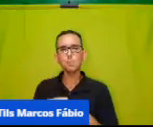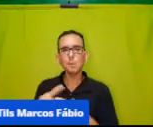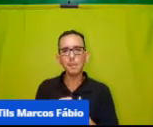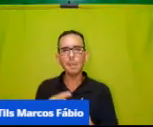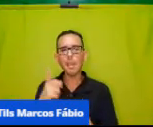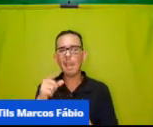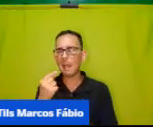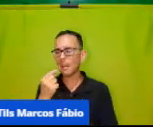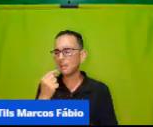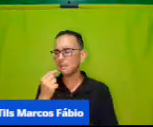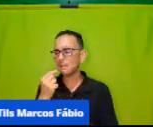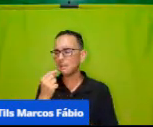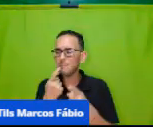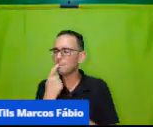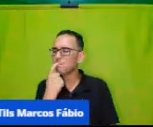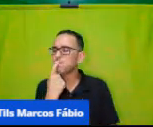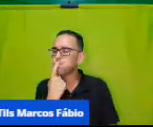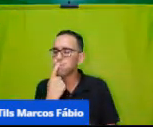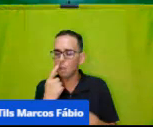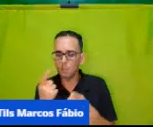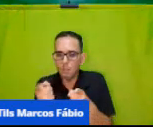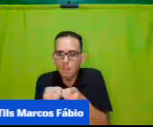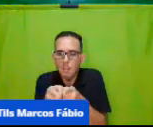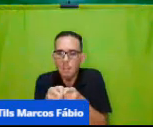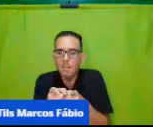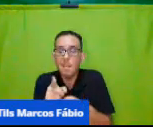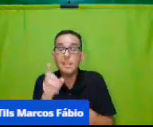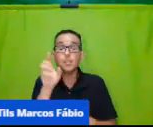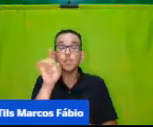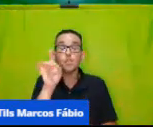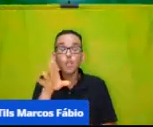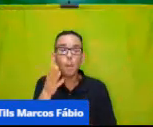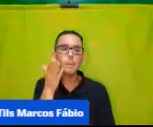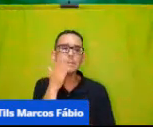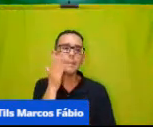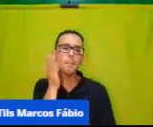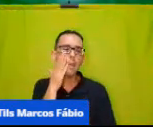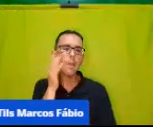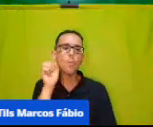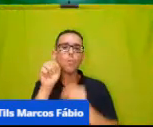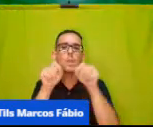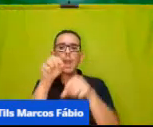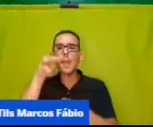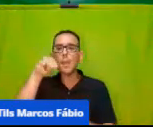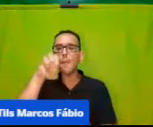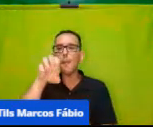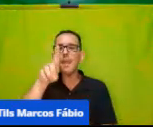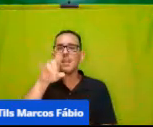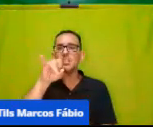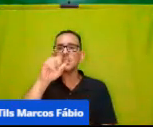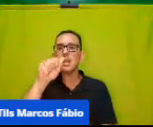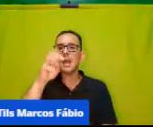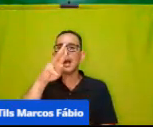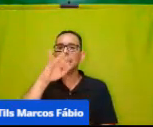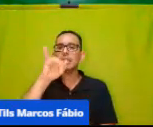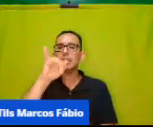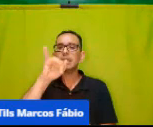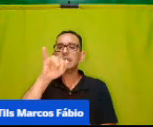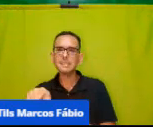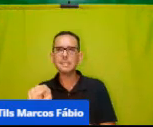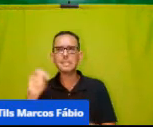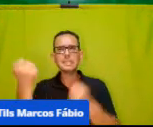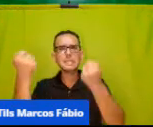milimétrico. Para ele, pelo menos, ter a noção do que é a mediatriz sem o compasso, né? Ele usando o